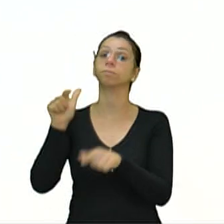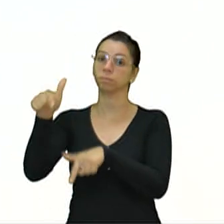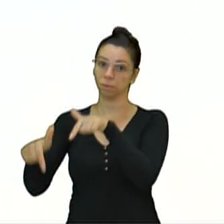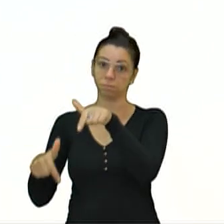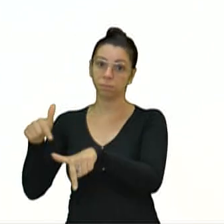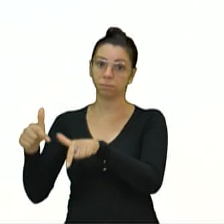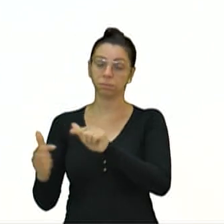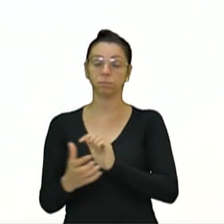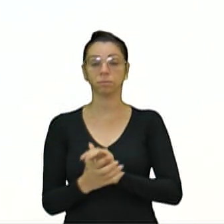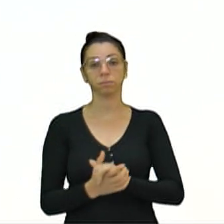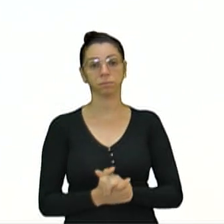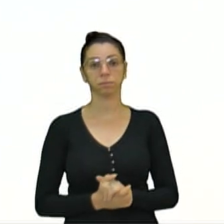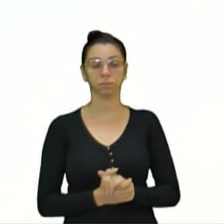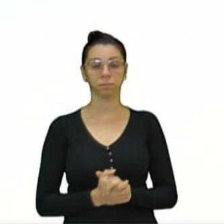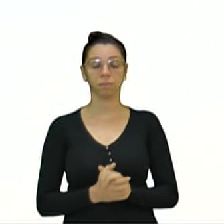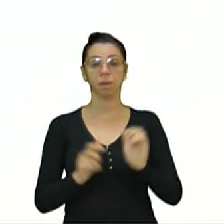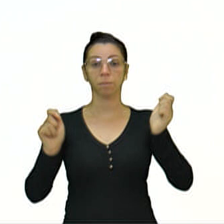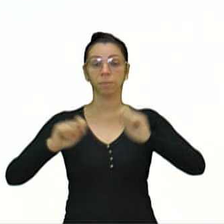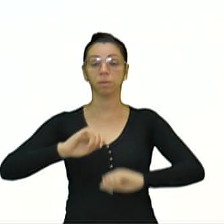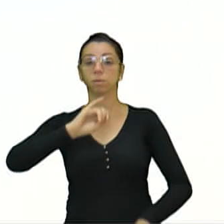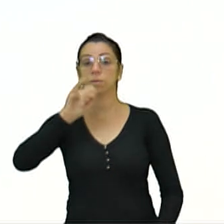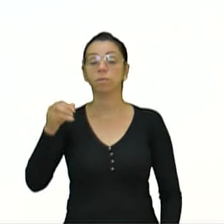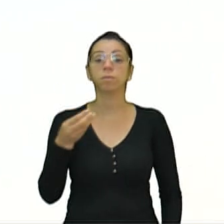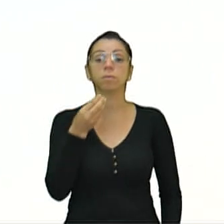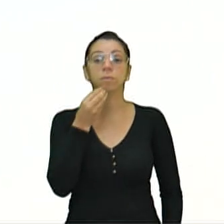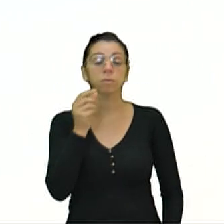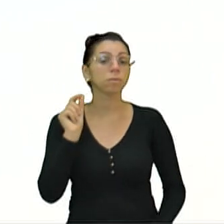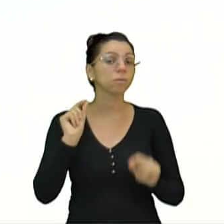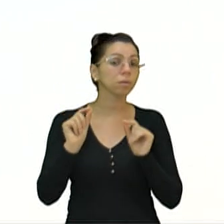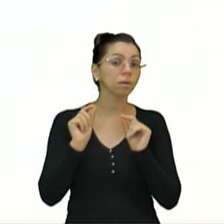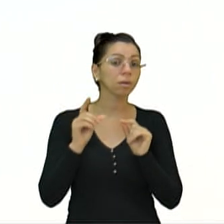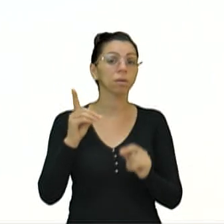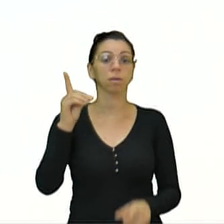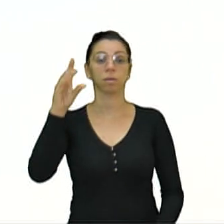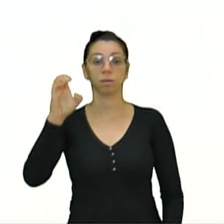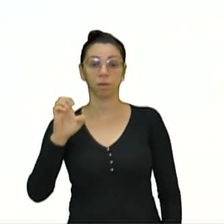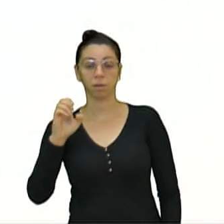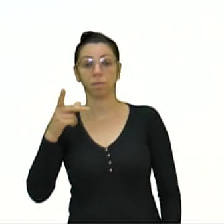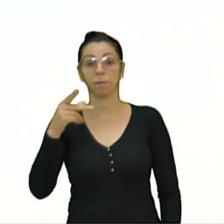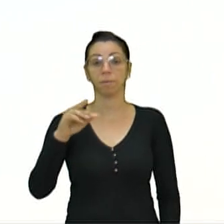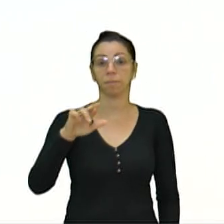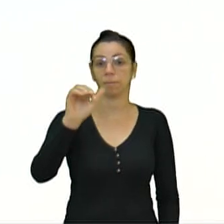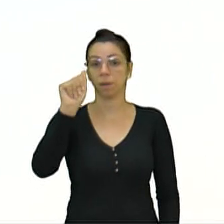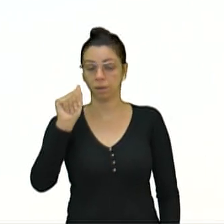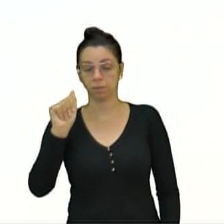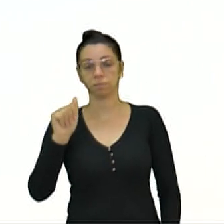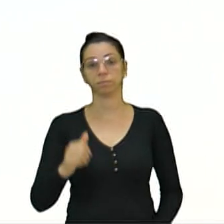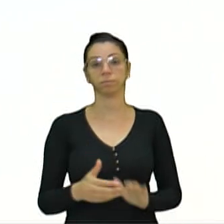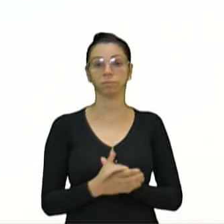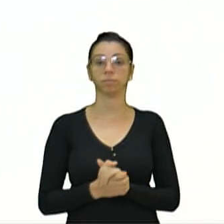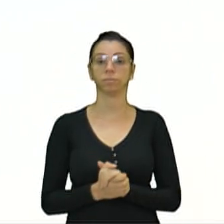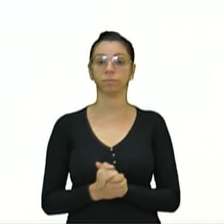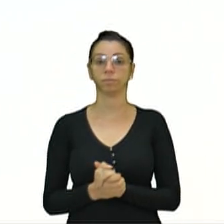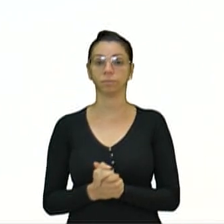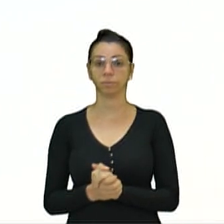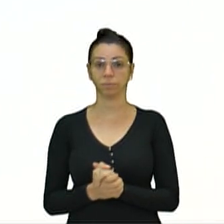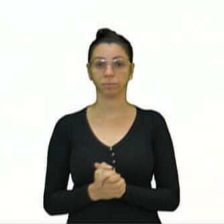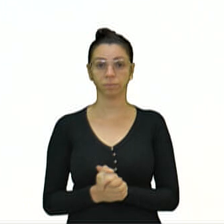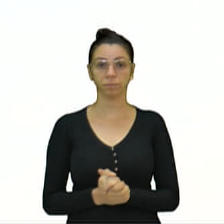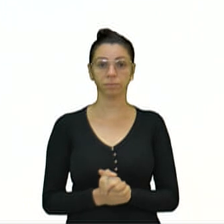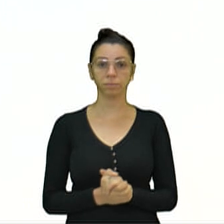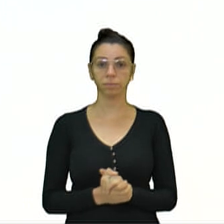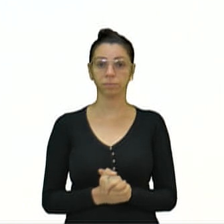to. Eu preciso de uma chance de, uma chance para alguma coisa. Letter C. The